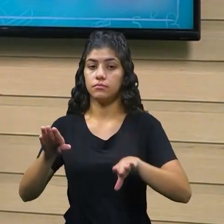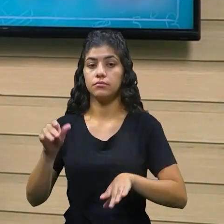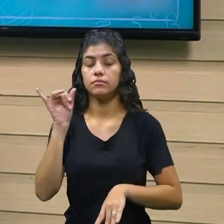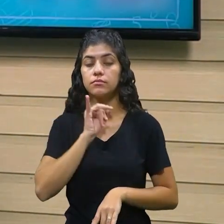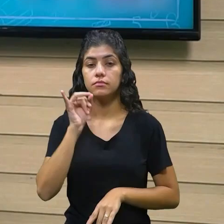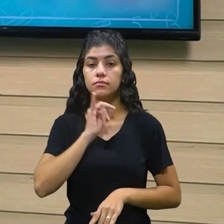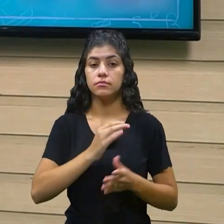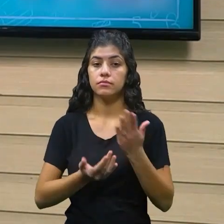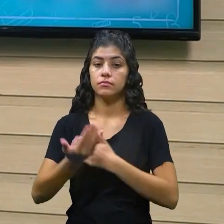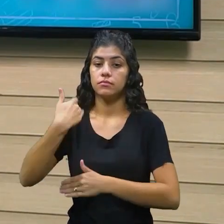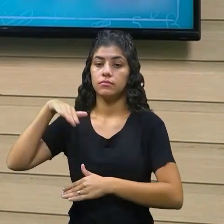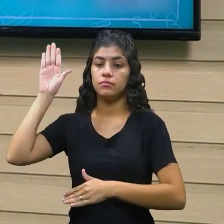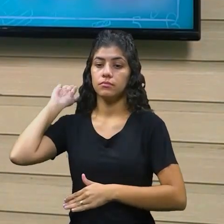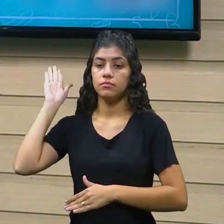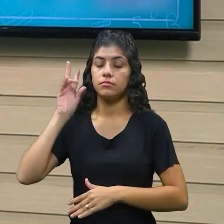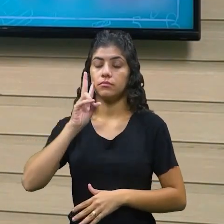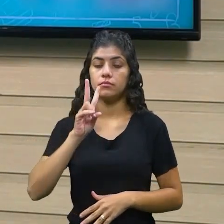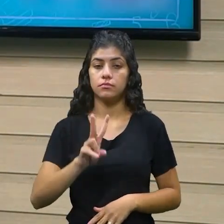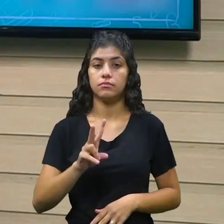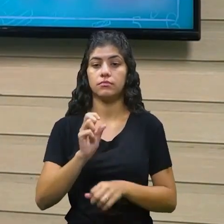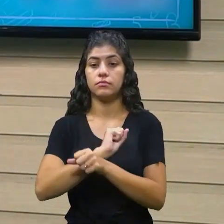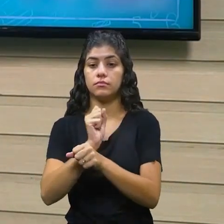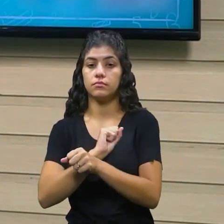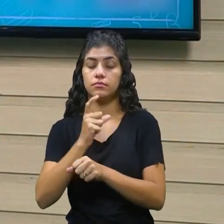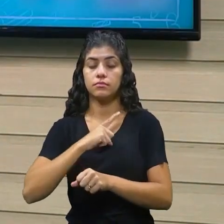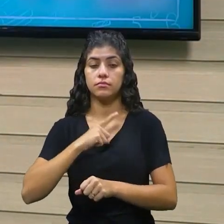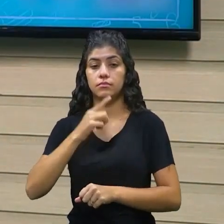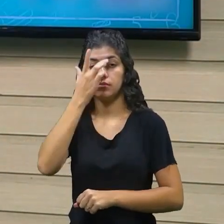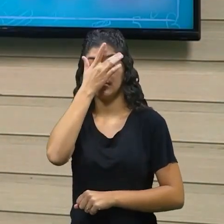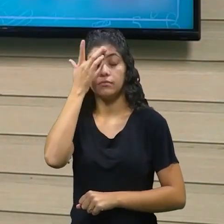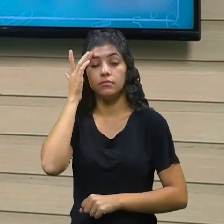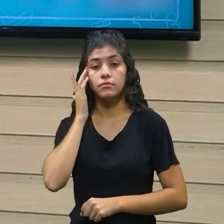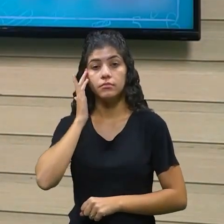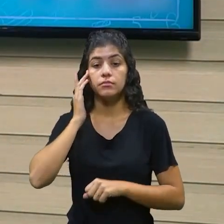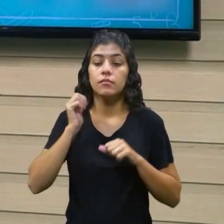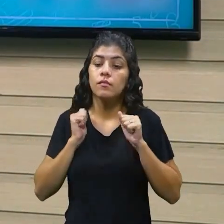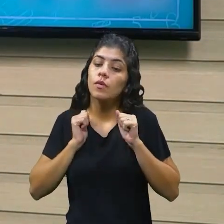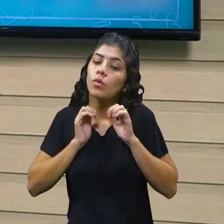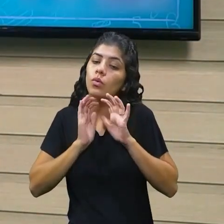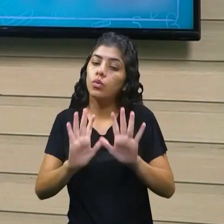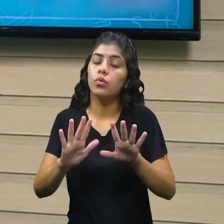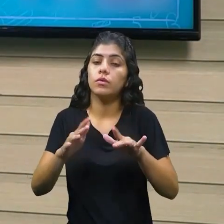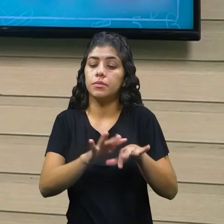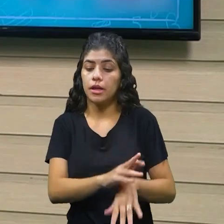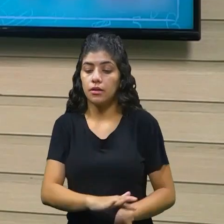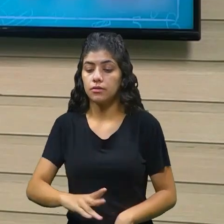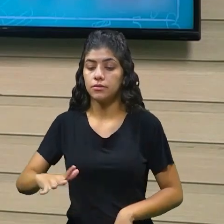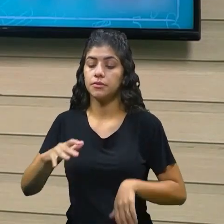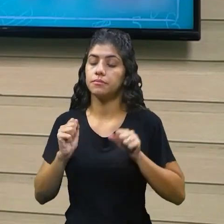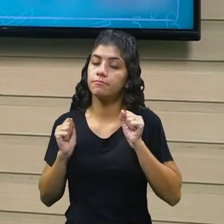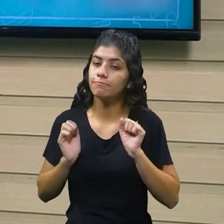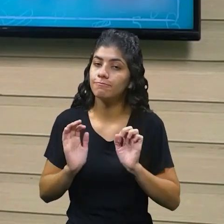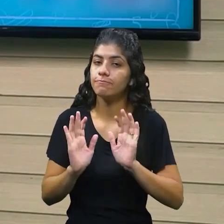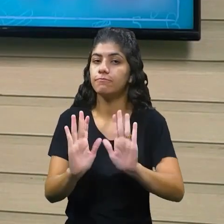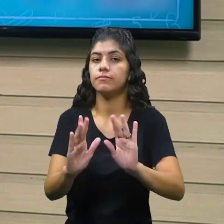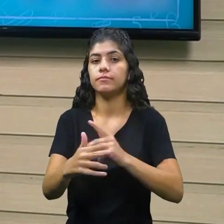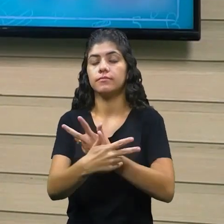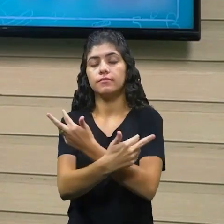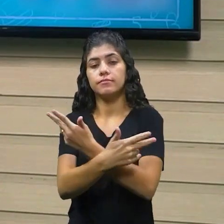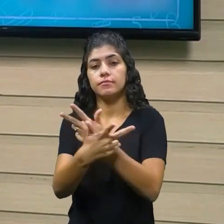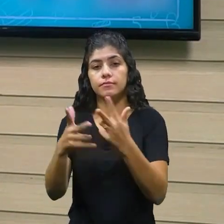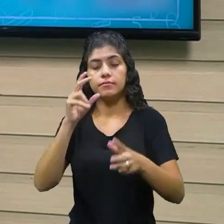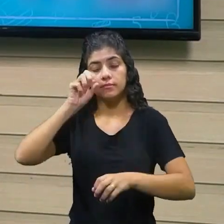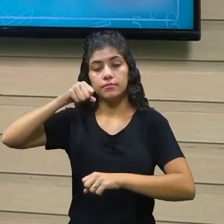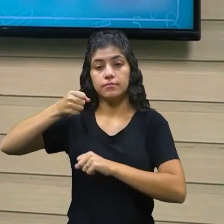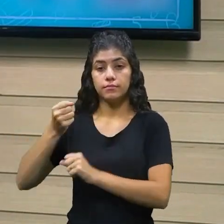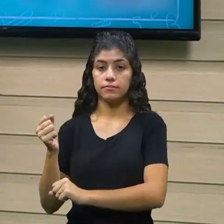no exemplo anterior que eu mostrei o carro, você tem um adulto e várias crianças empurrando. Então você tem ali um conjunto de forças